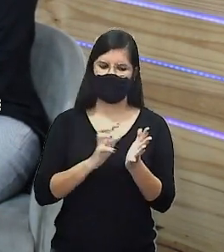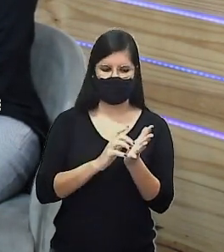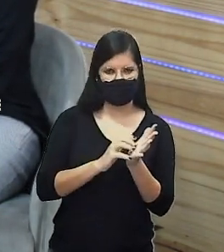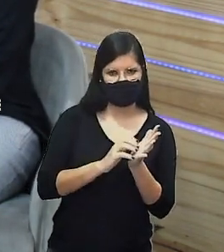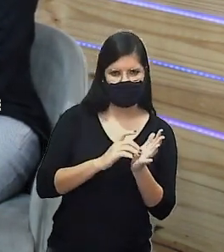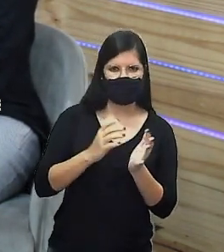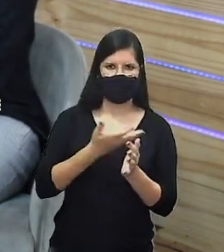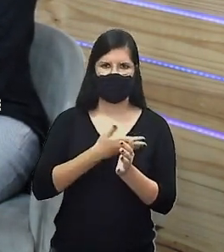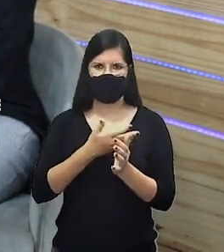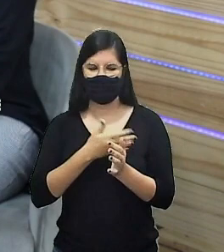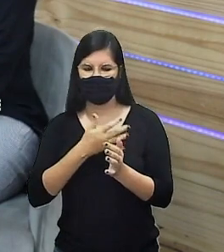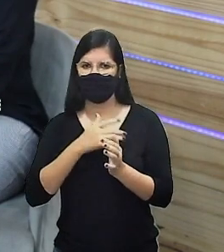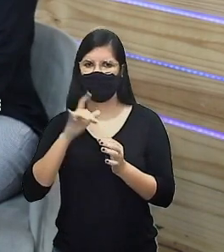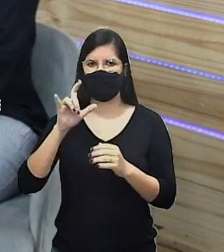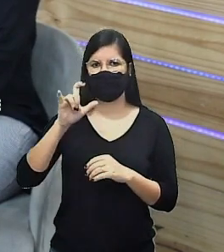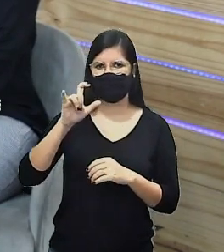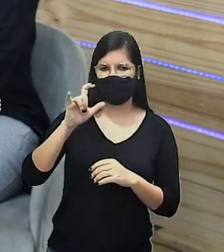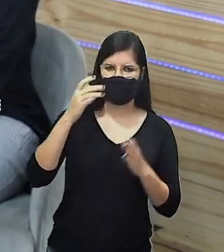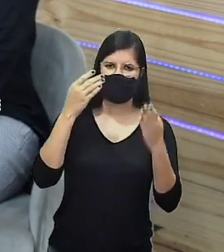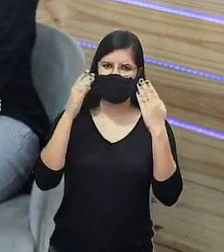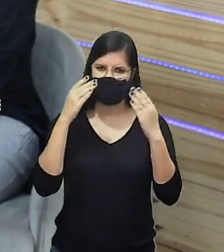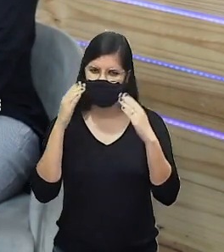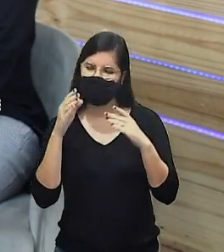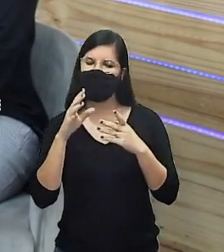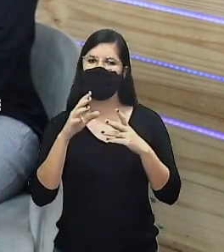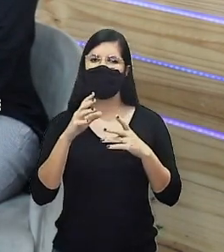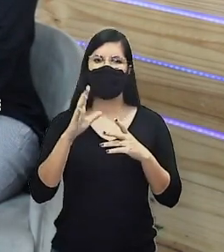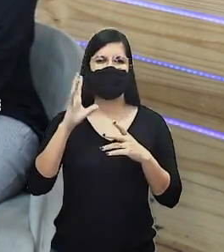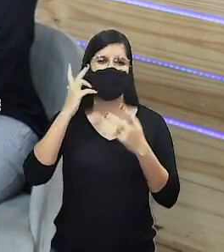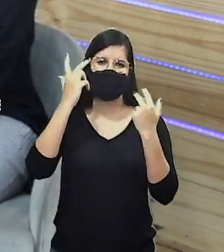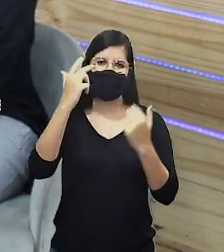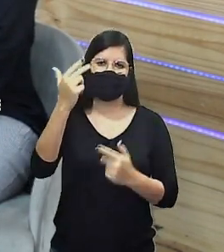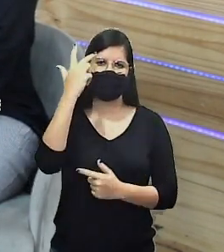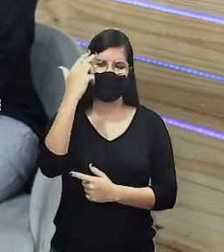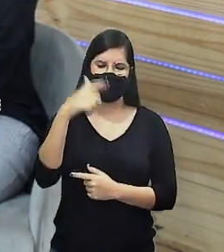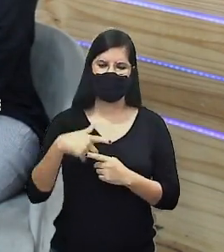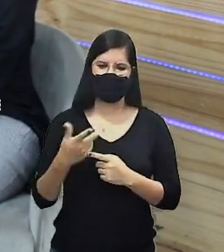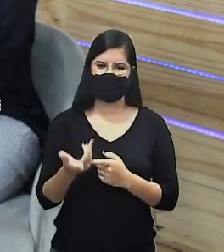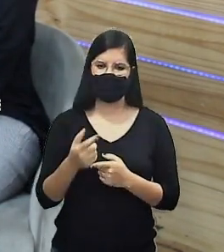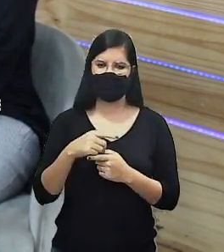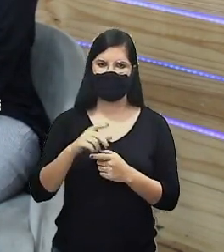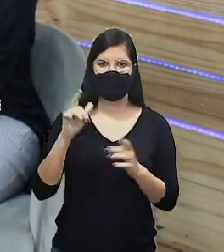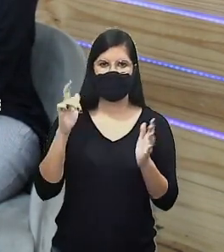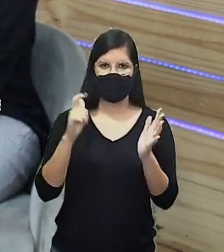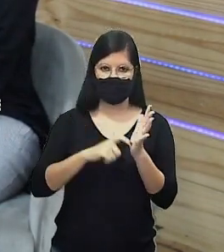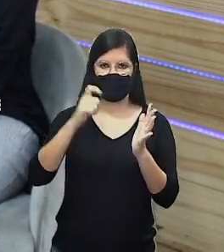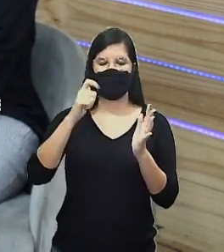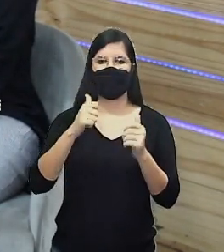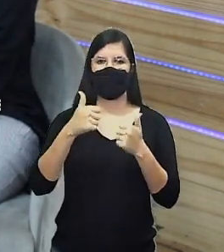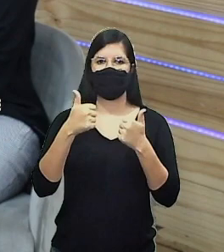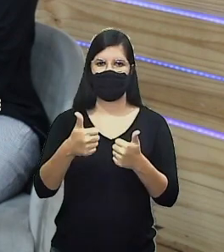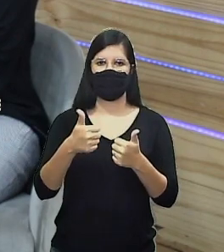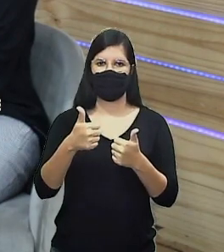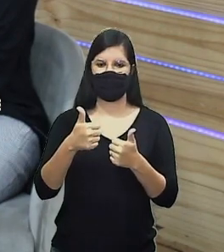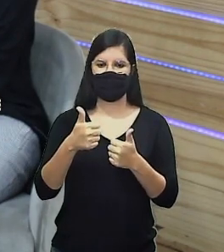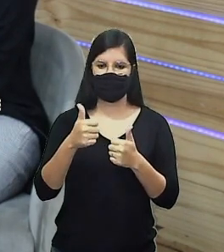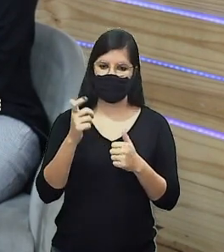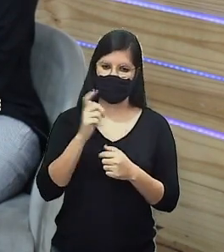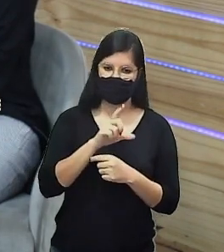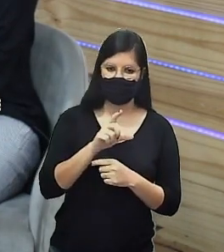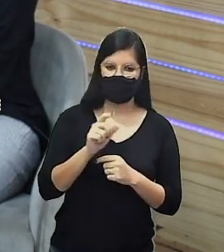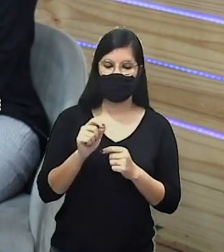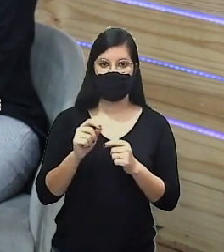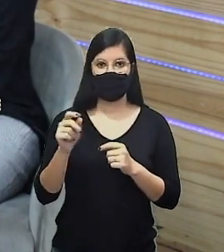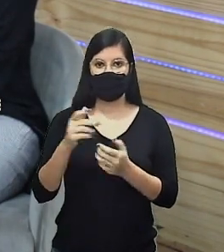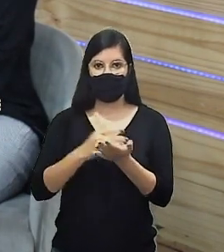amigos, centenas de Insta amigos. É muito comum, né, o chamado like attack. Você já ouviu falar? Like attack? Eita, o